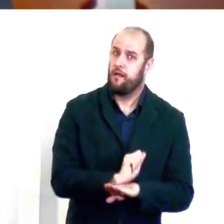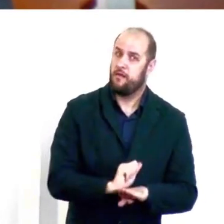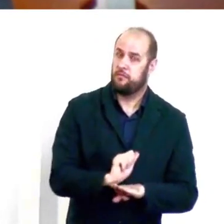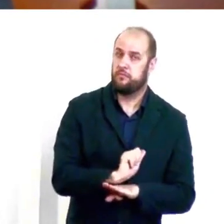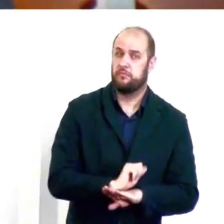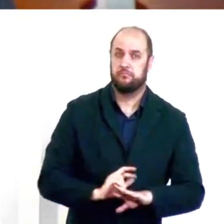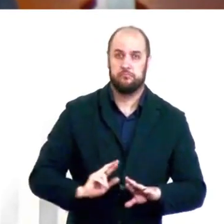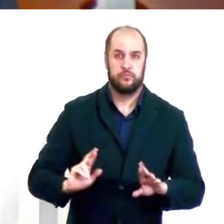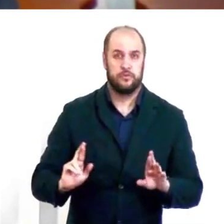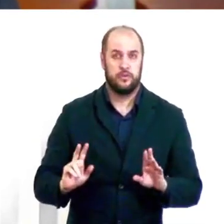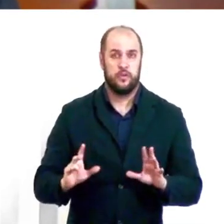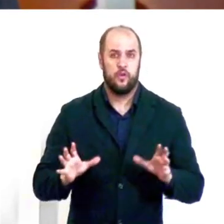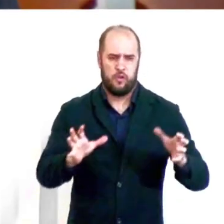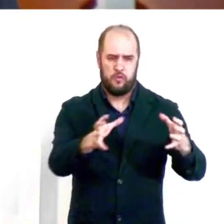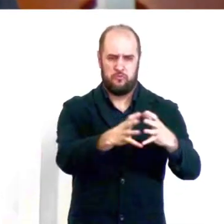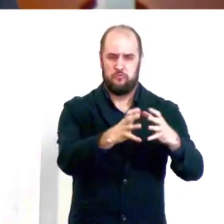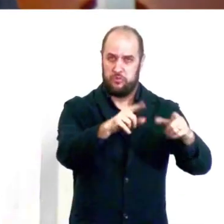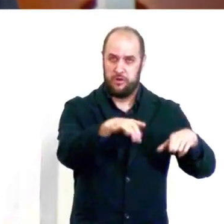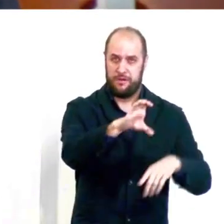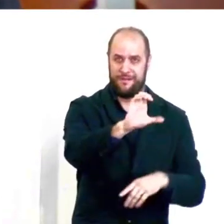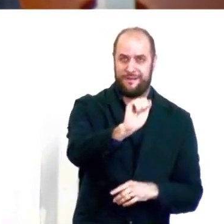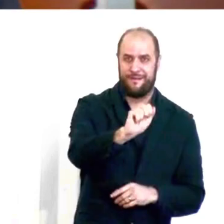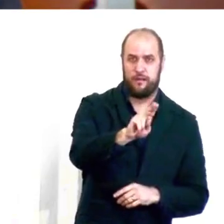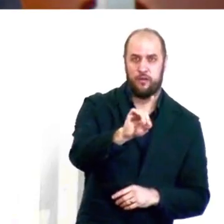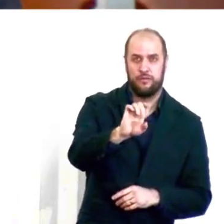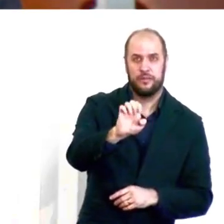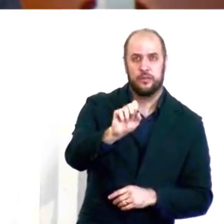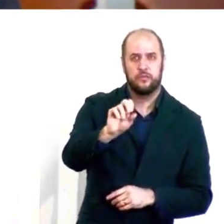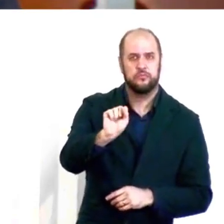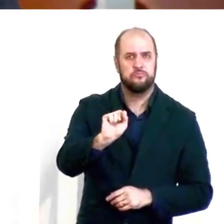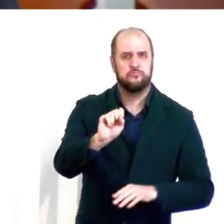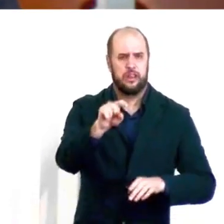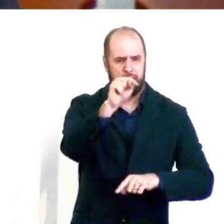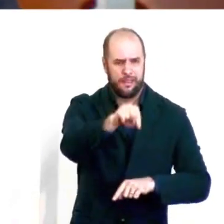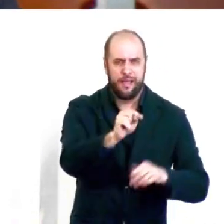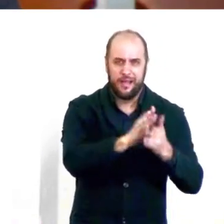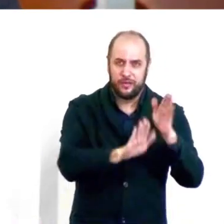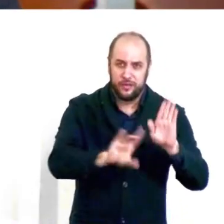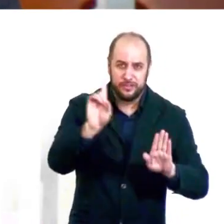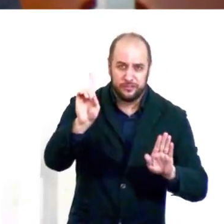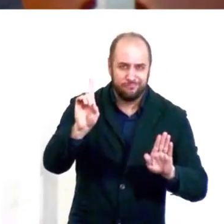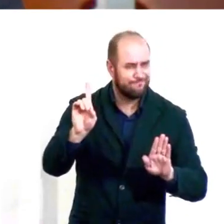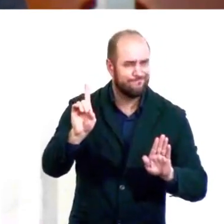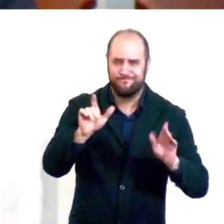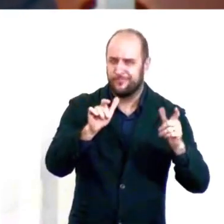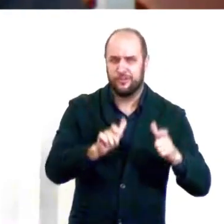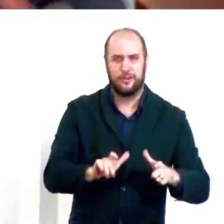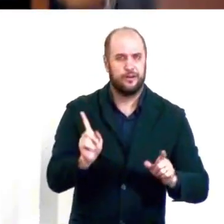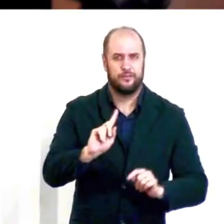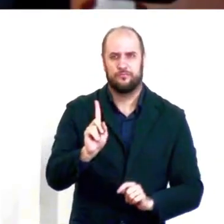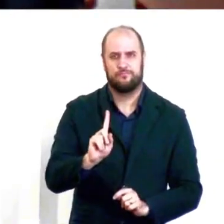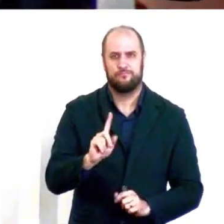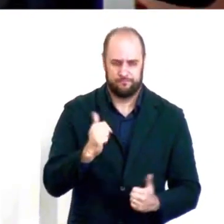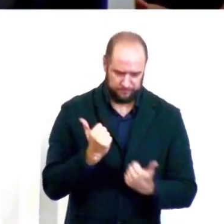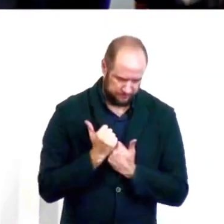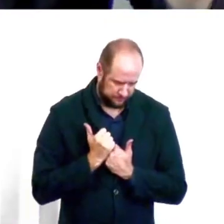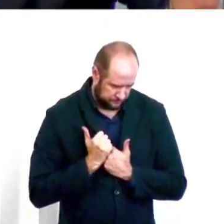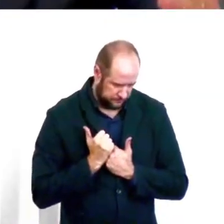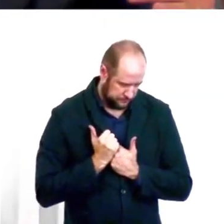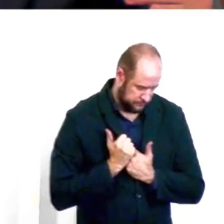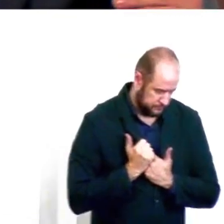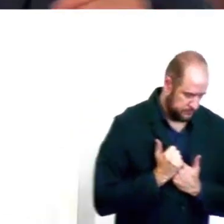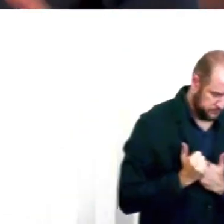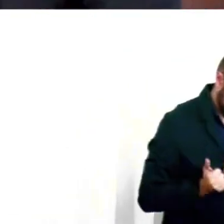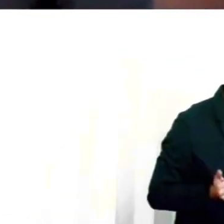Caldeus, Arã também era um local de adoração a Deus, a Lua. Então eles saem de um